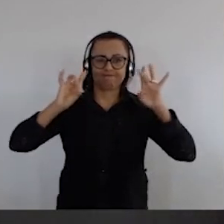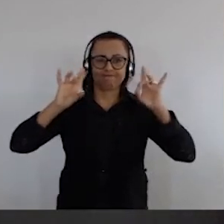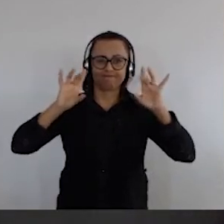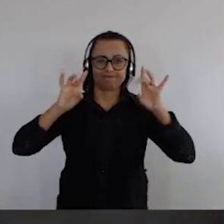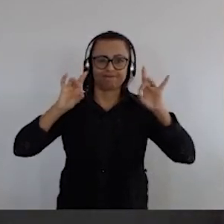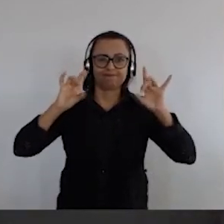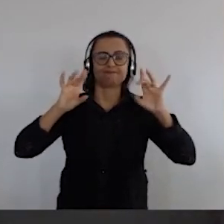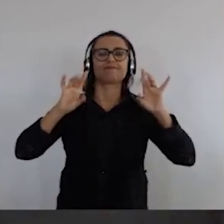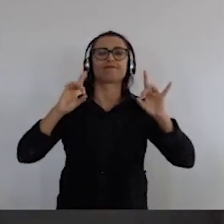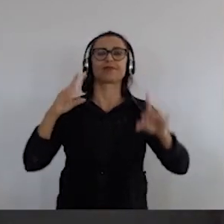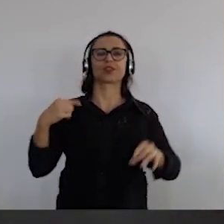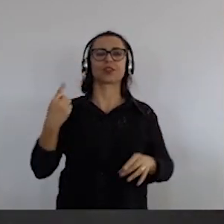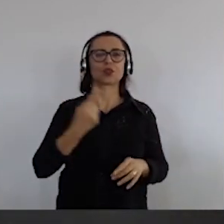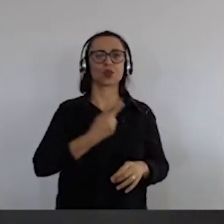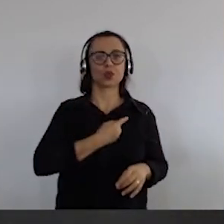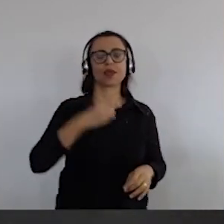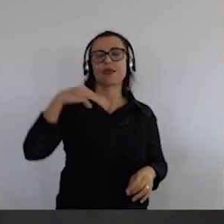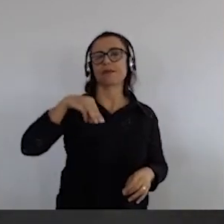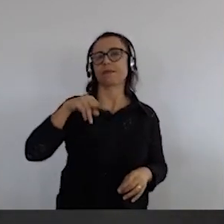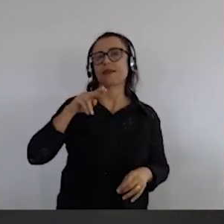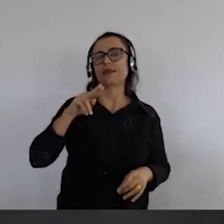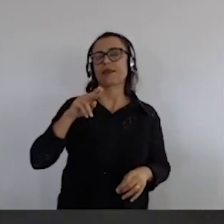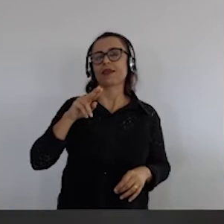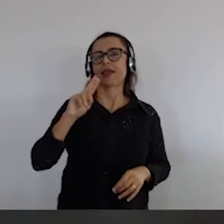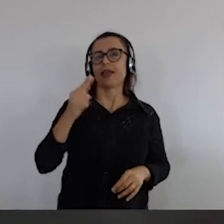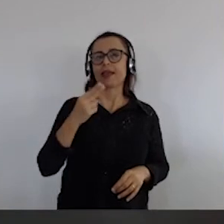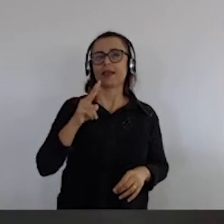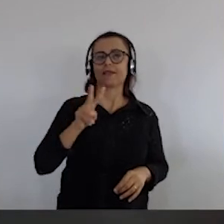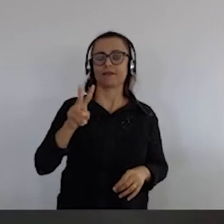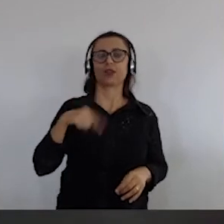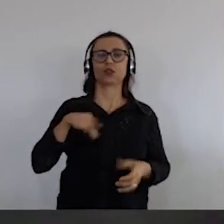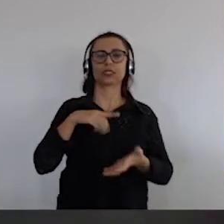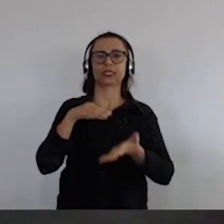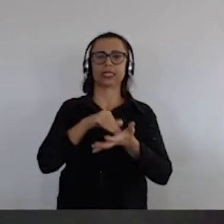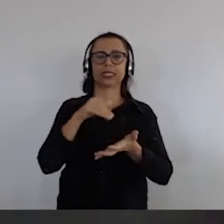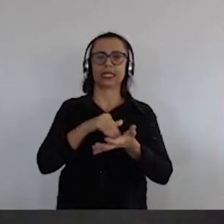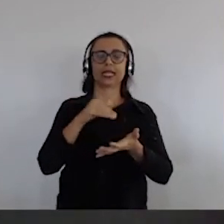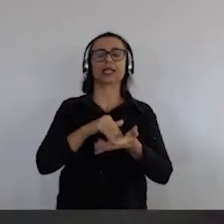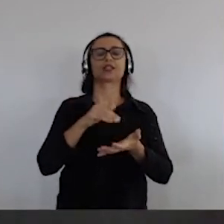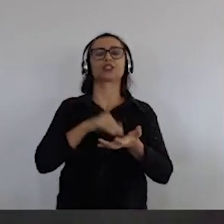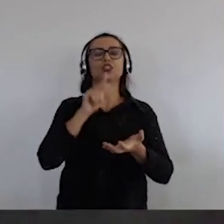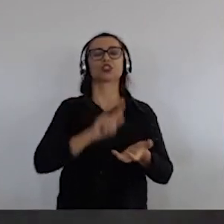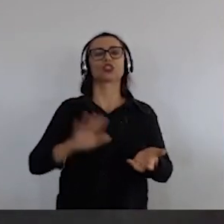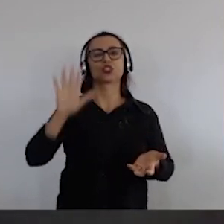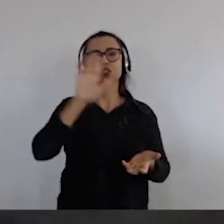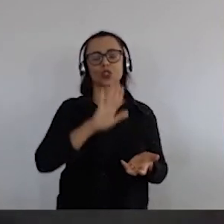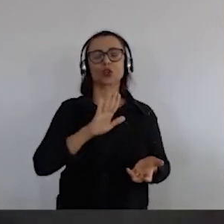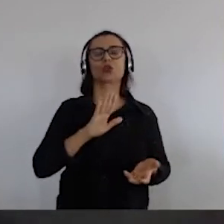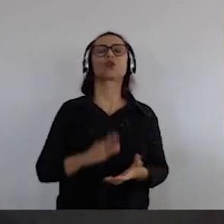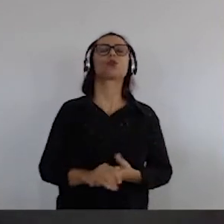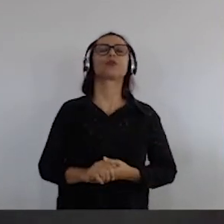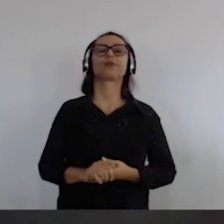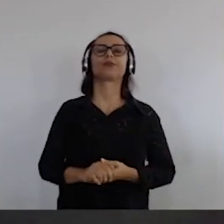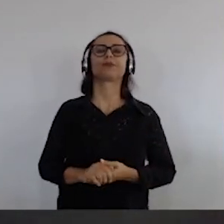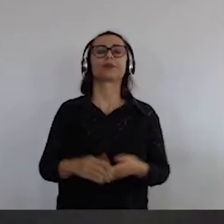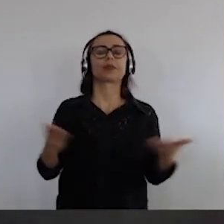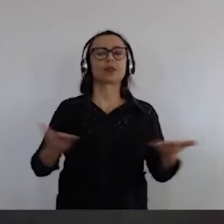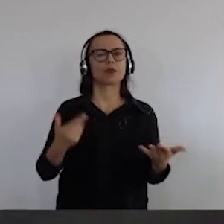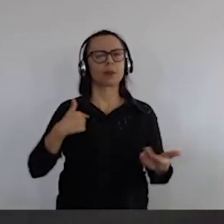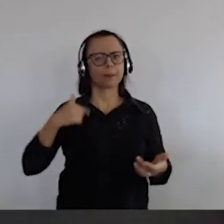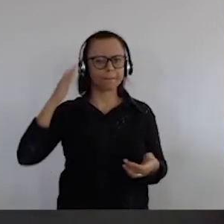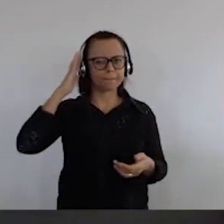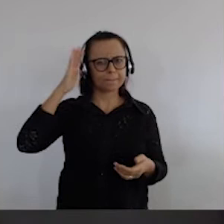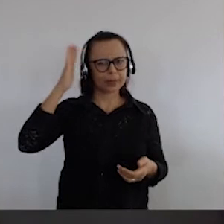do nosso MHV Marcos Vinícius e do nosso secretário-geral Beto Simonetti. Eu vinha pensando